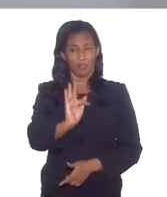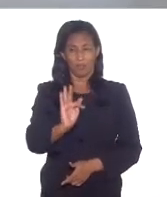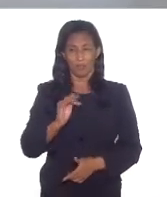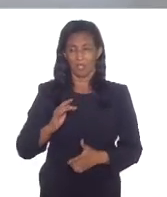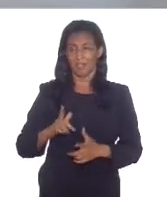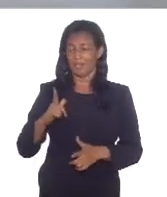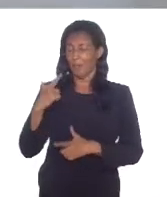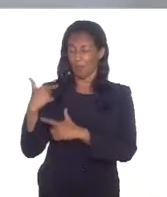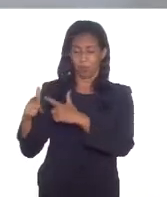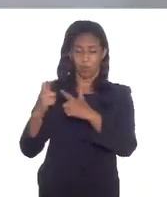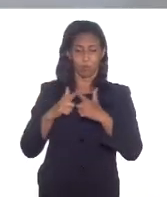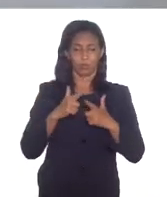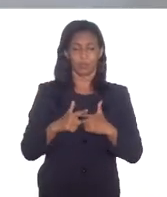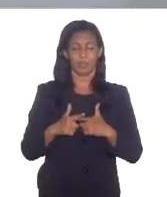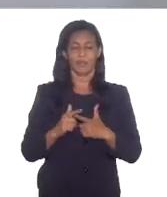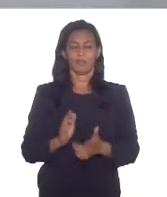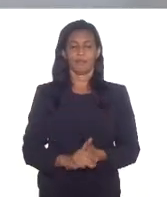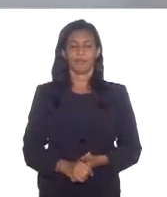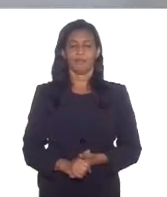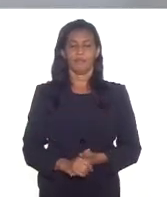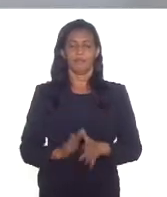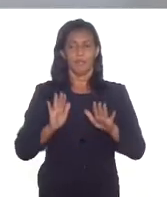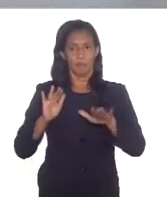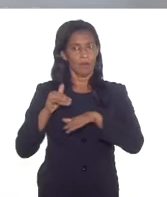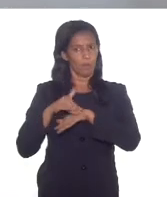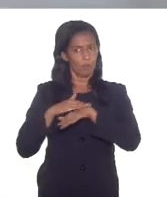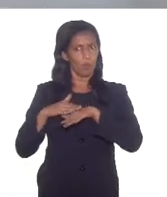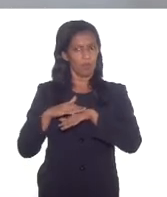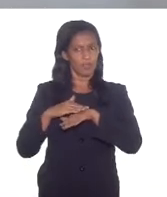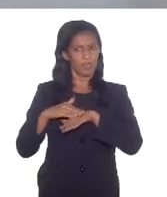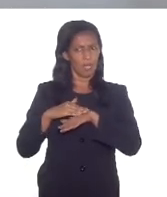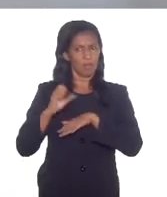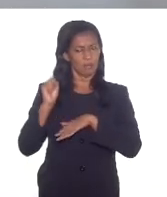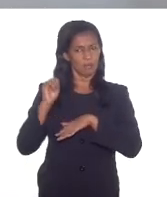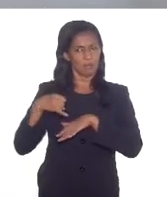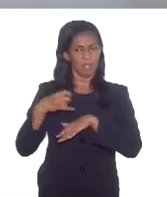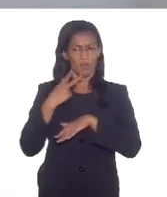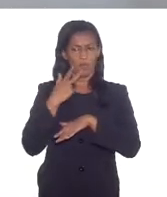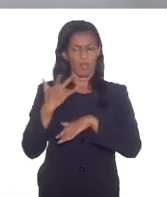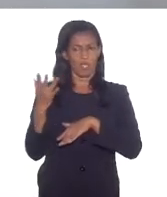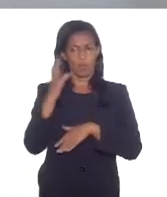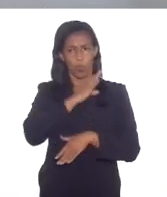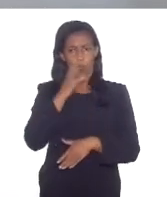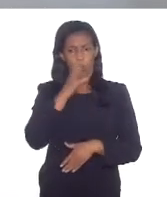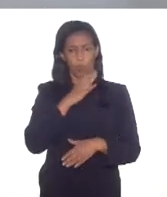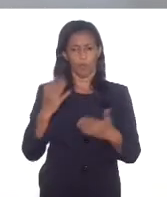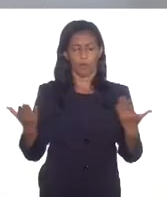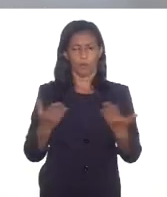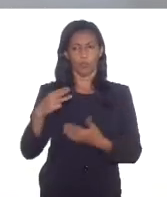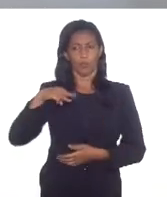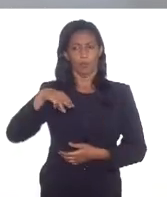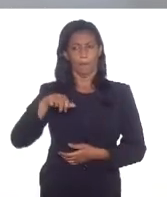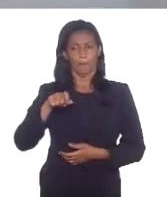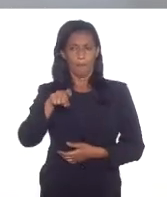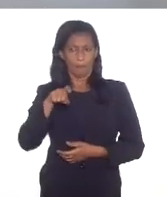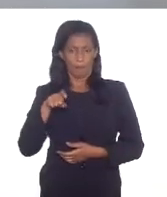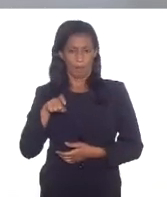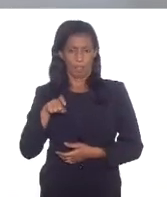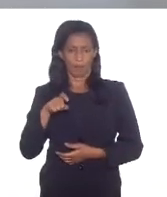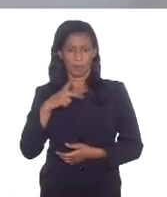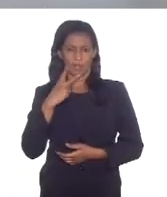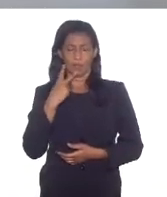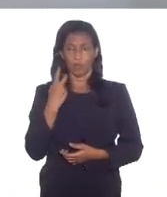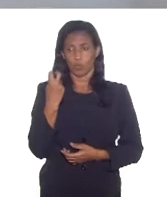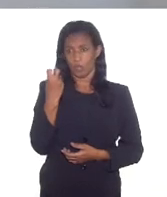temos muitos problemas. Então pode ser por aí, mas vamos conversar. Eu hoje falei rapidamente com o Max, ele falou que só tem